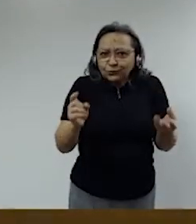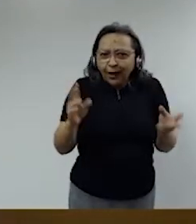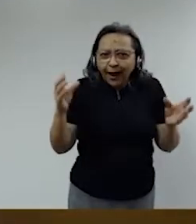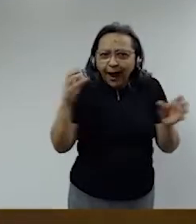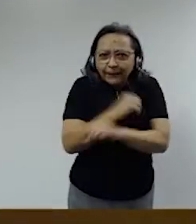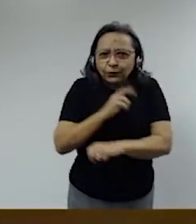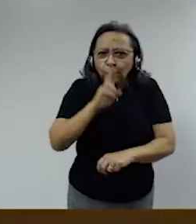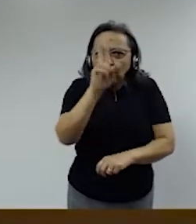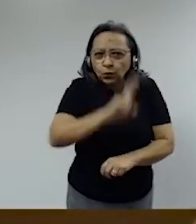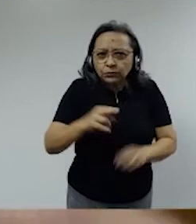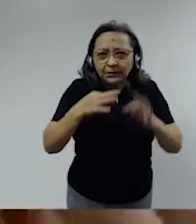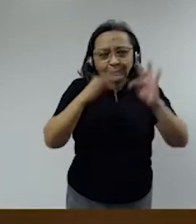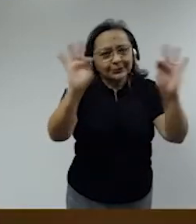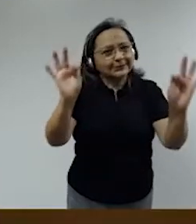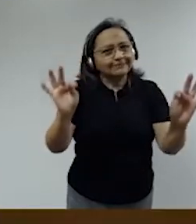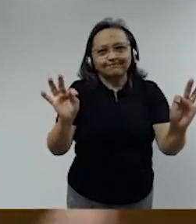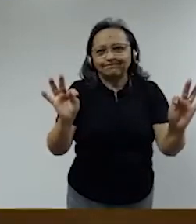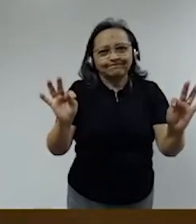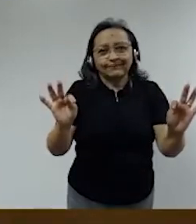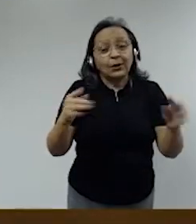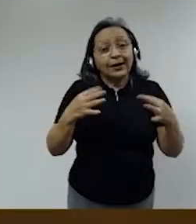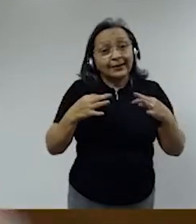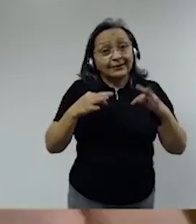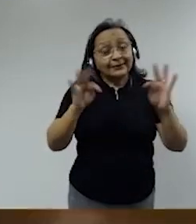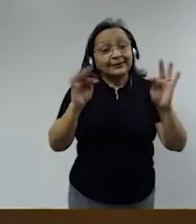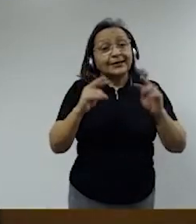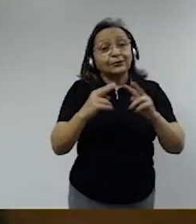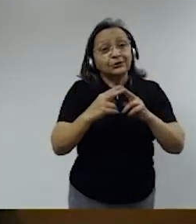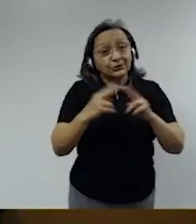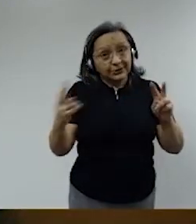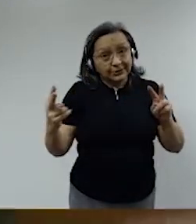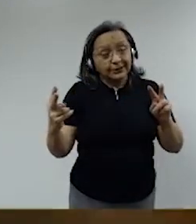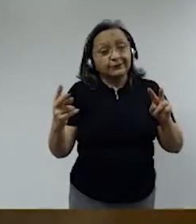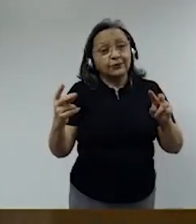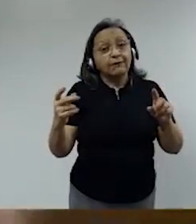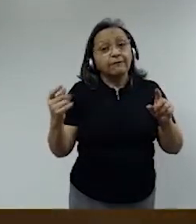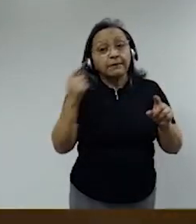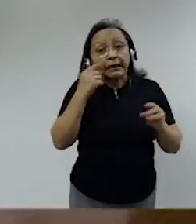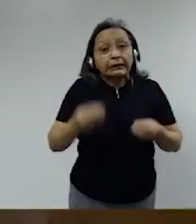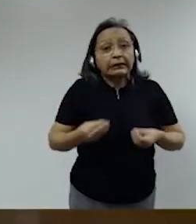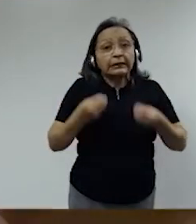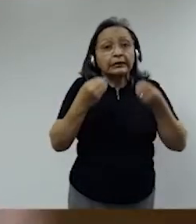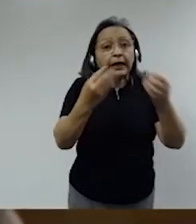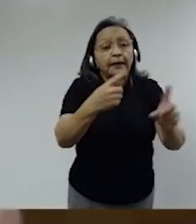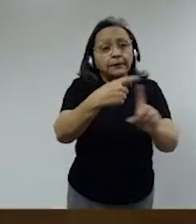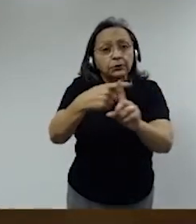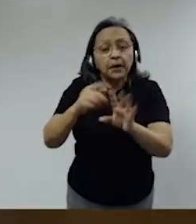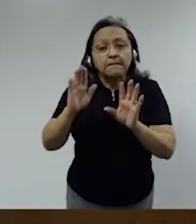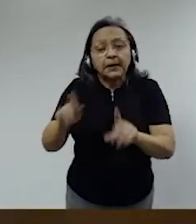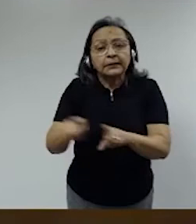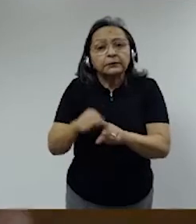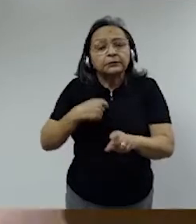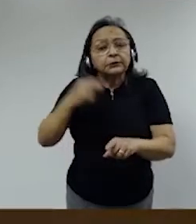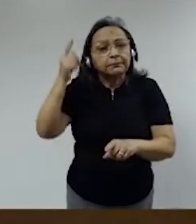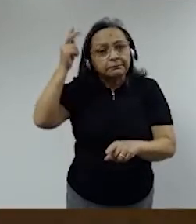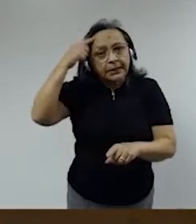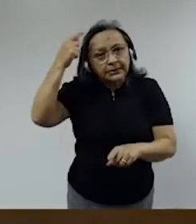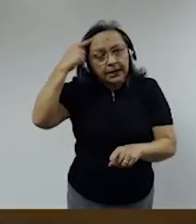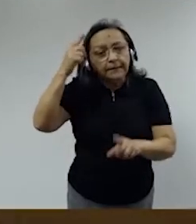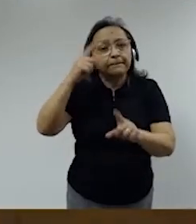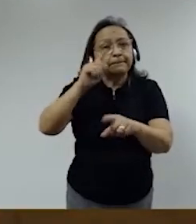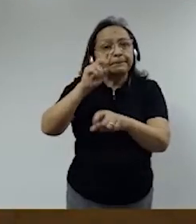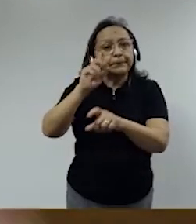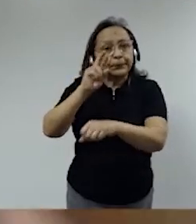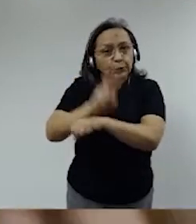Então, a telemedicina, ela vem para trazer benefícios, mas a gente precisa também proteger os dados, os sigilos